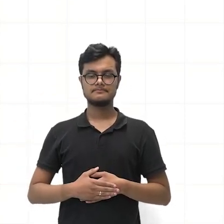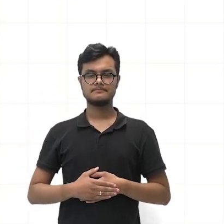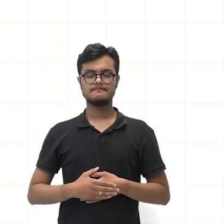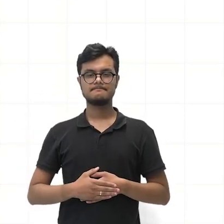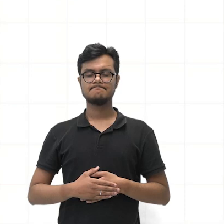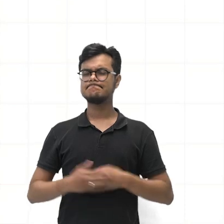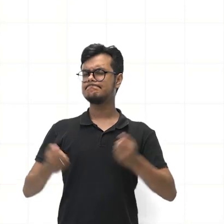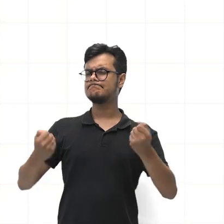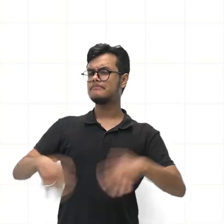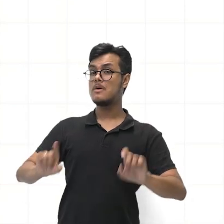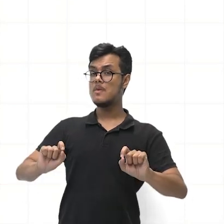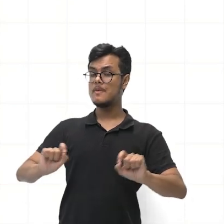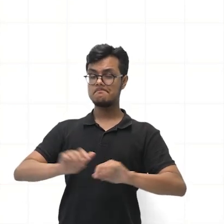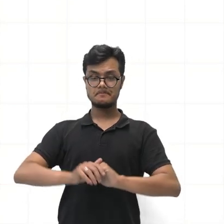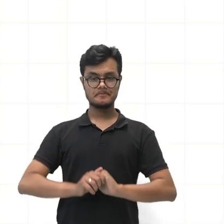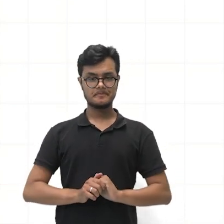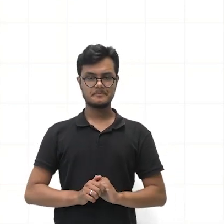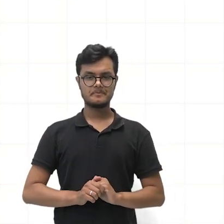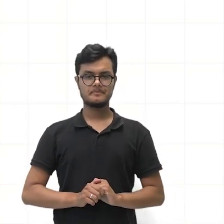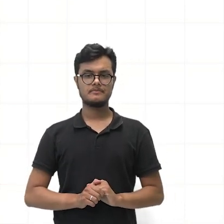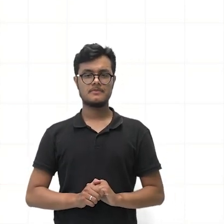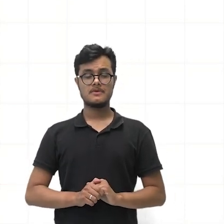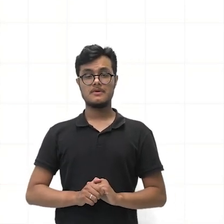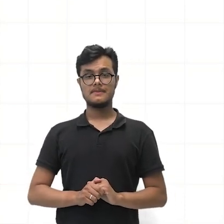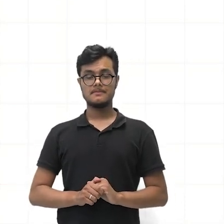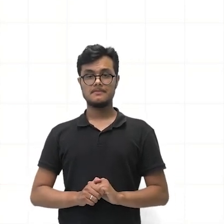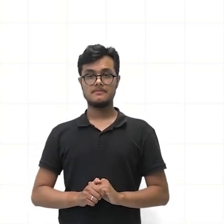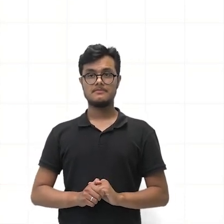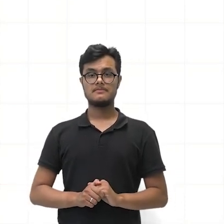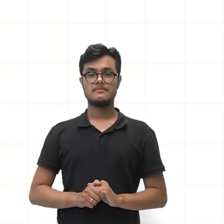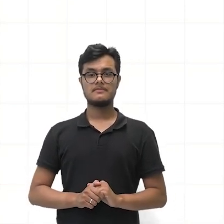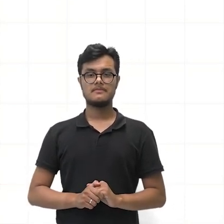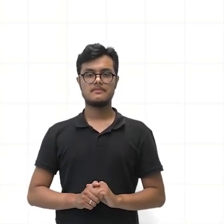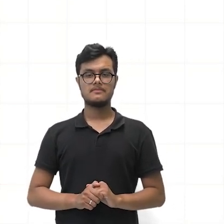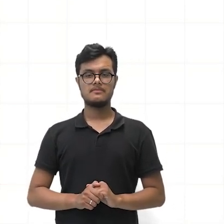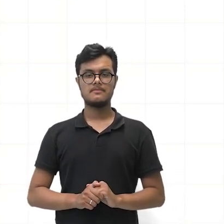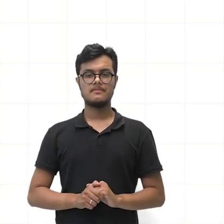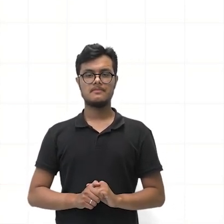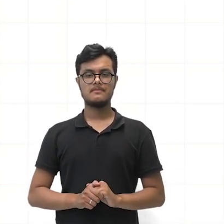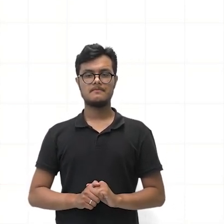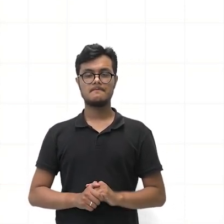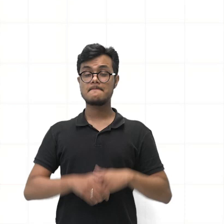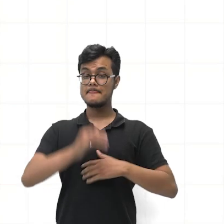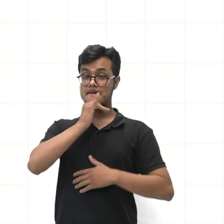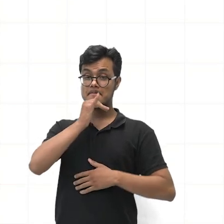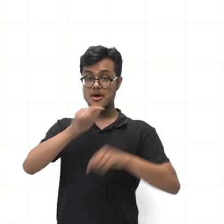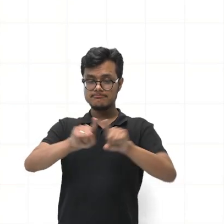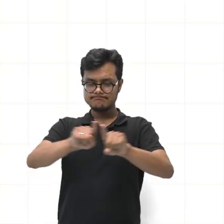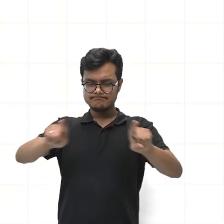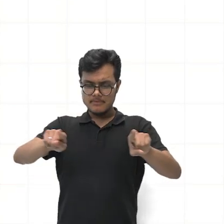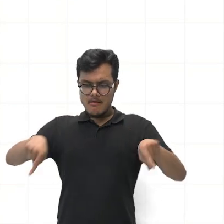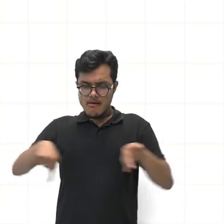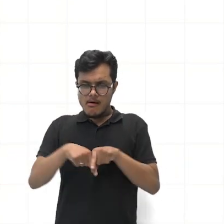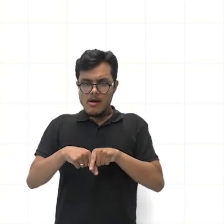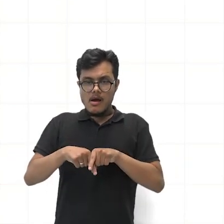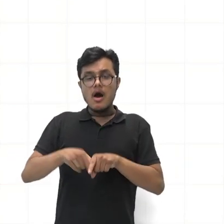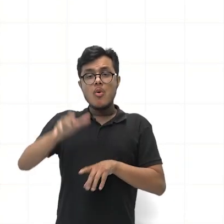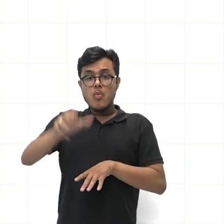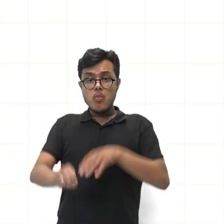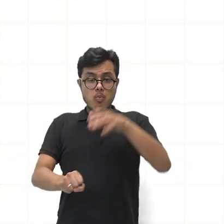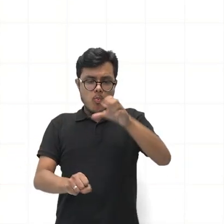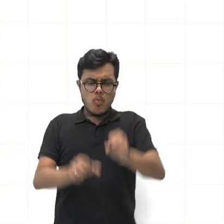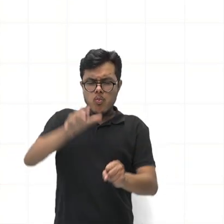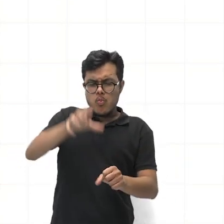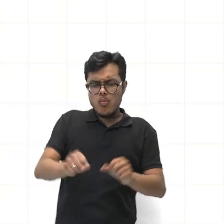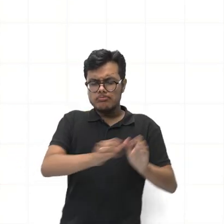diz o seguinte. Aqui do centro de mídias mesmo, né, do ano corrente, diz o seguinte. Uma fazenda de leite fez um levantamento de sua